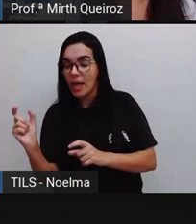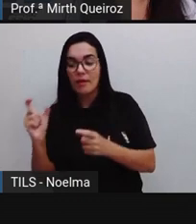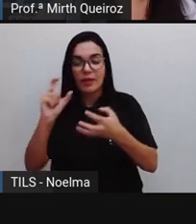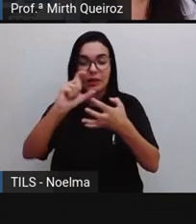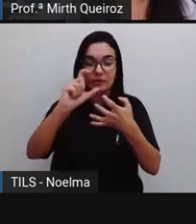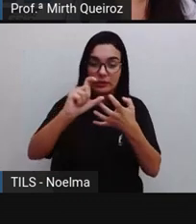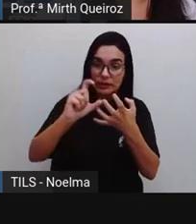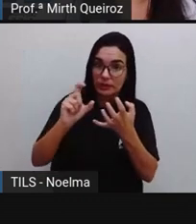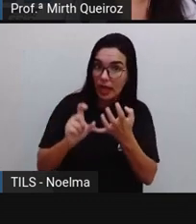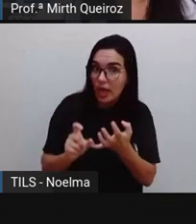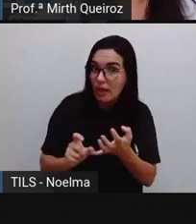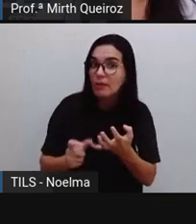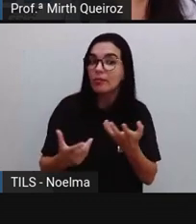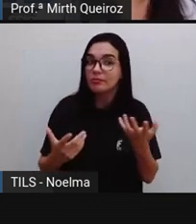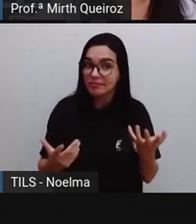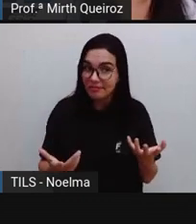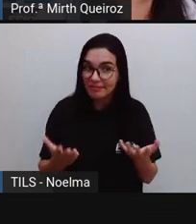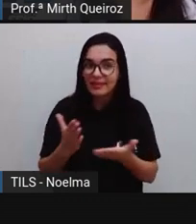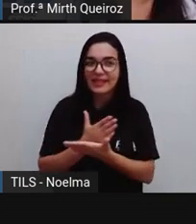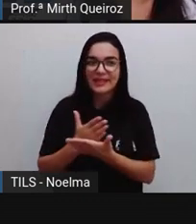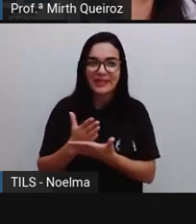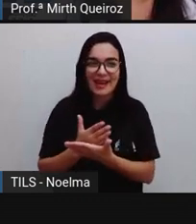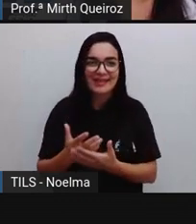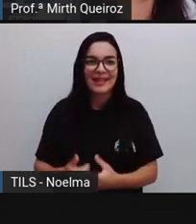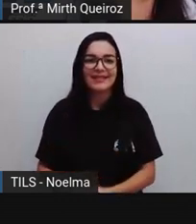em sílabas. Nós temos dois verbetes aí, né?